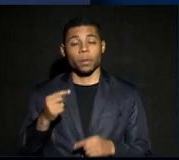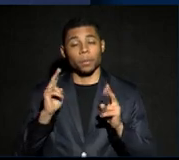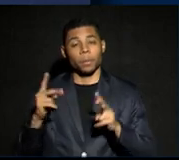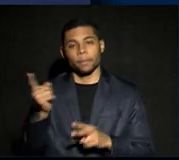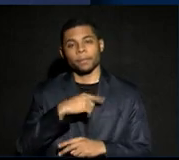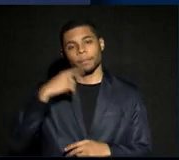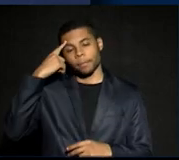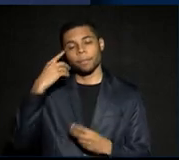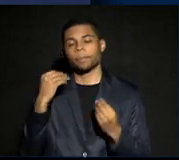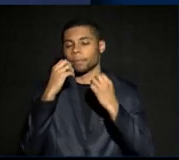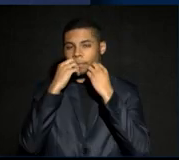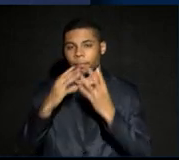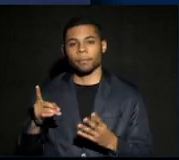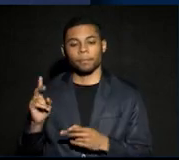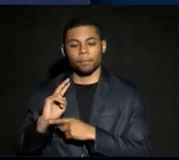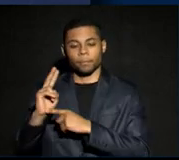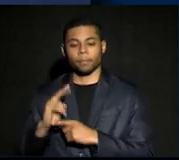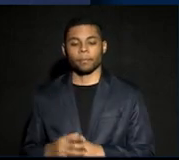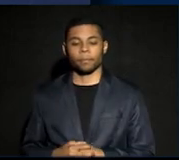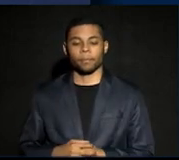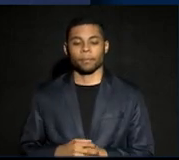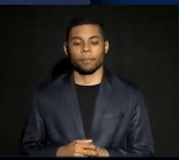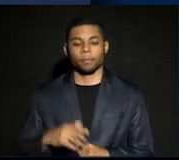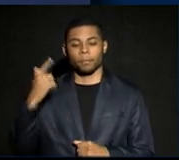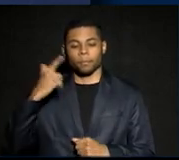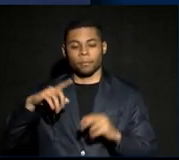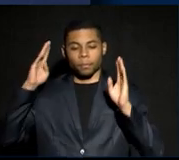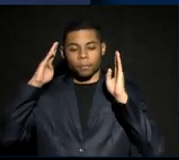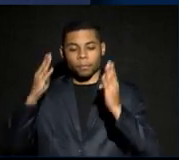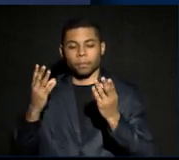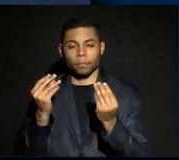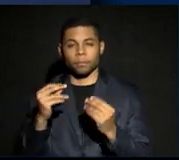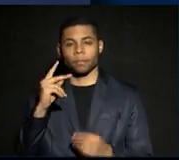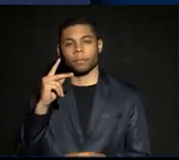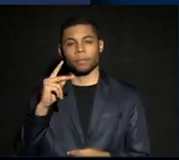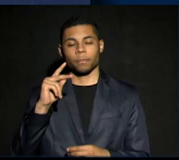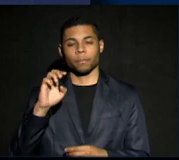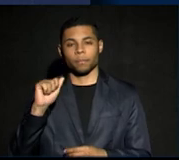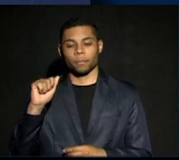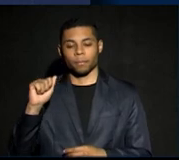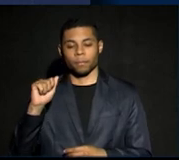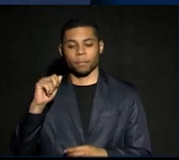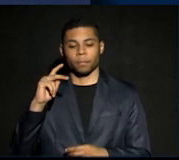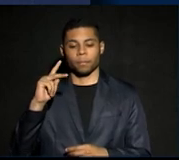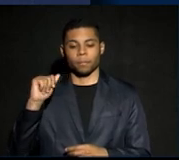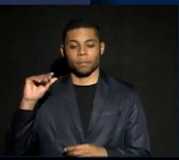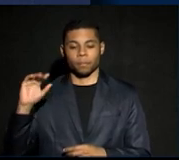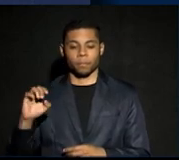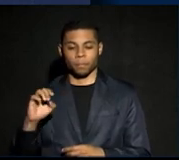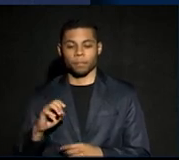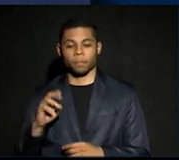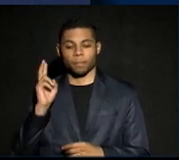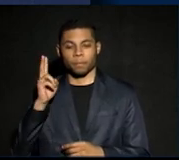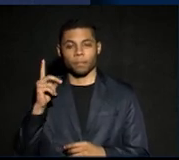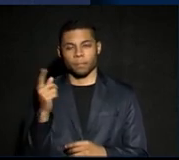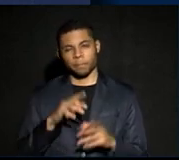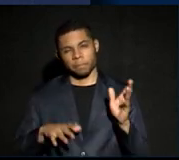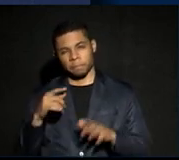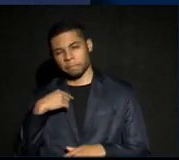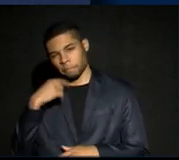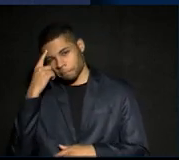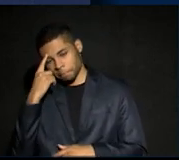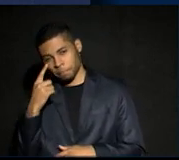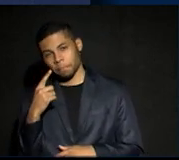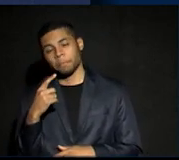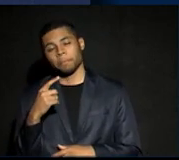sendo muito data dependent e focado demais no pace. Então, eu fico um pouquinho achando